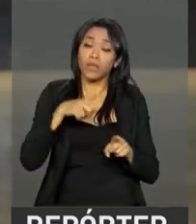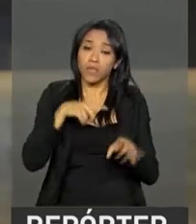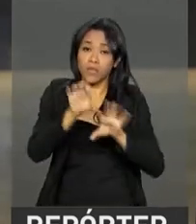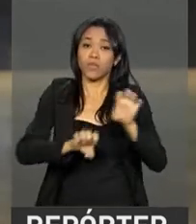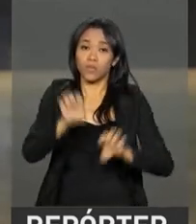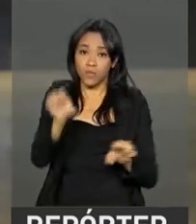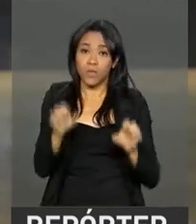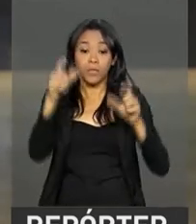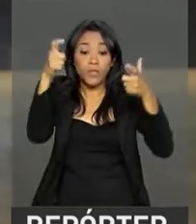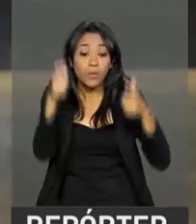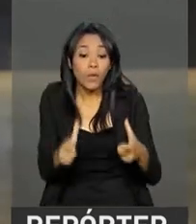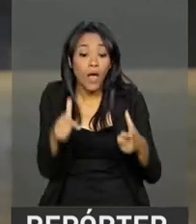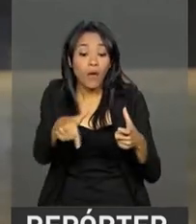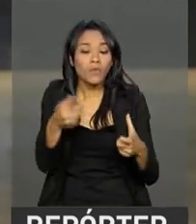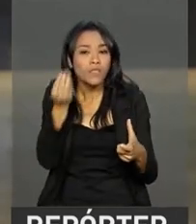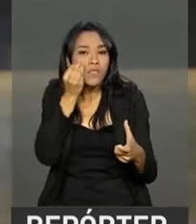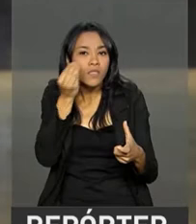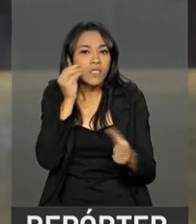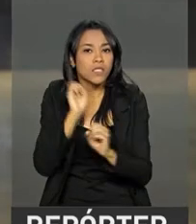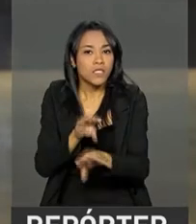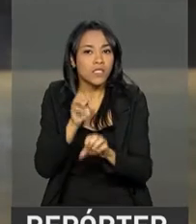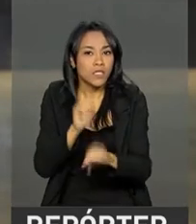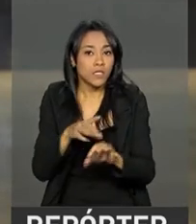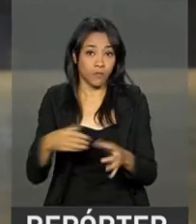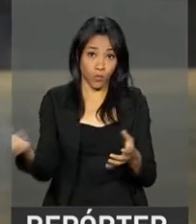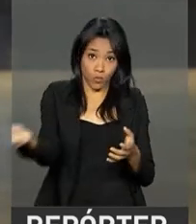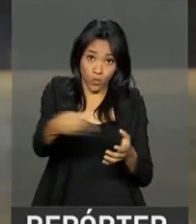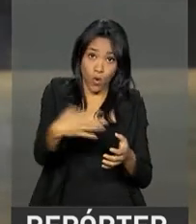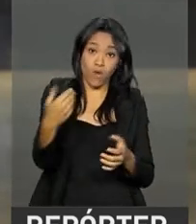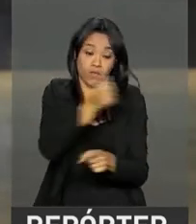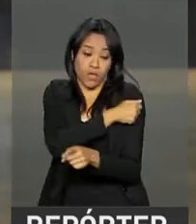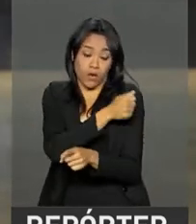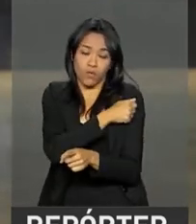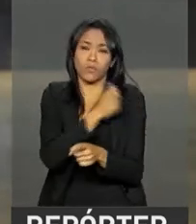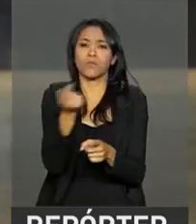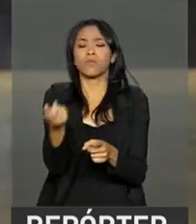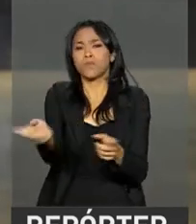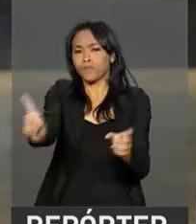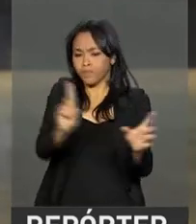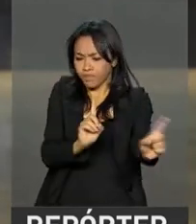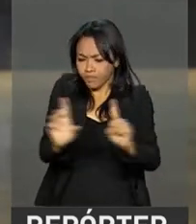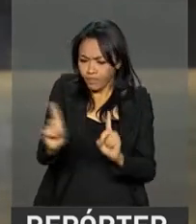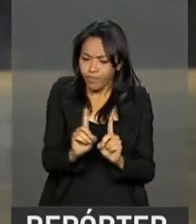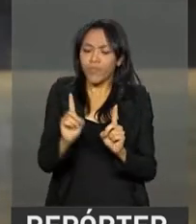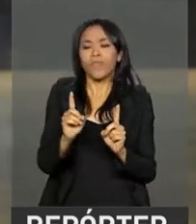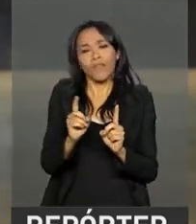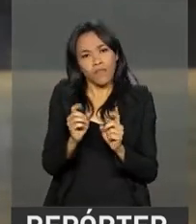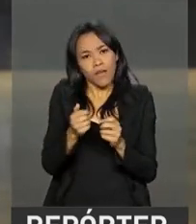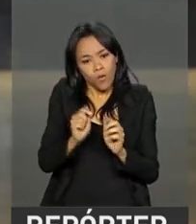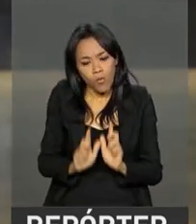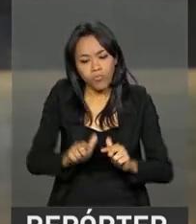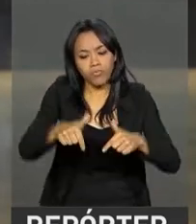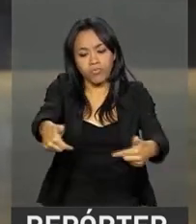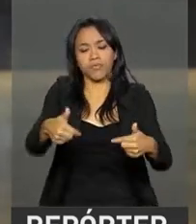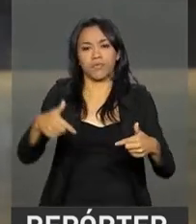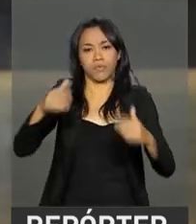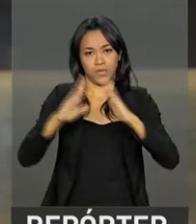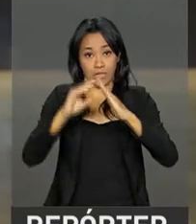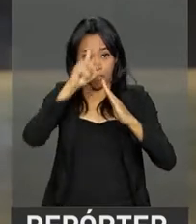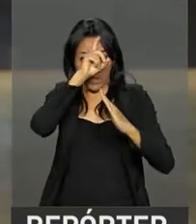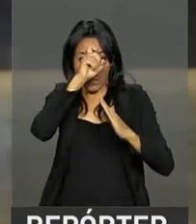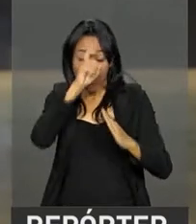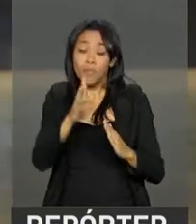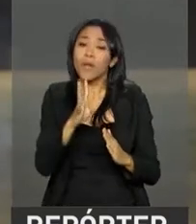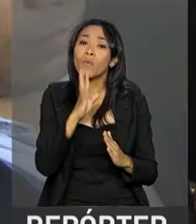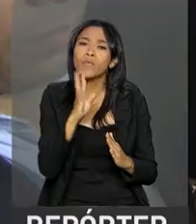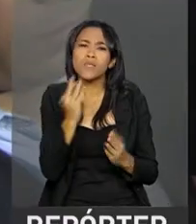ensino nos novos cursos os alunos deverão ser inseridos desde o começo um serviço de saúde para conhecer a realidade